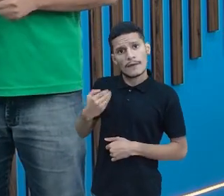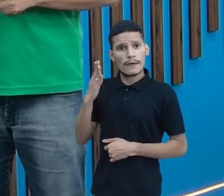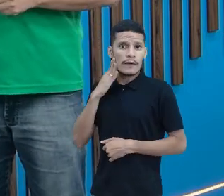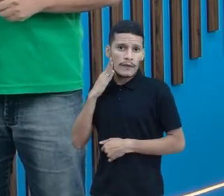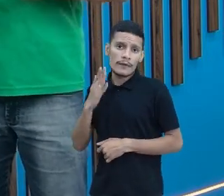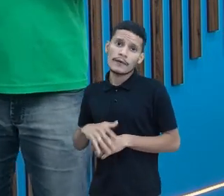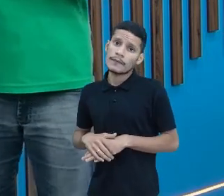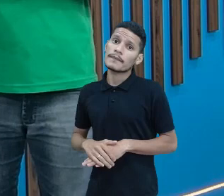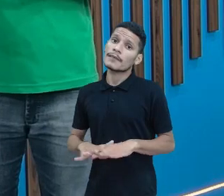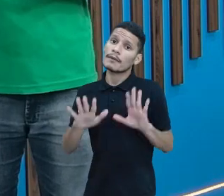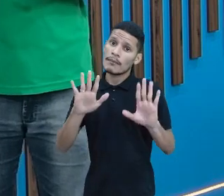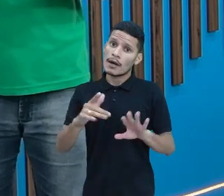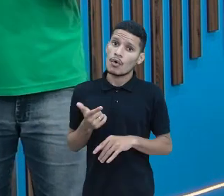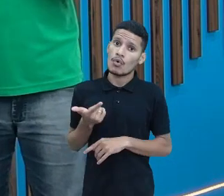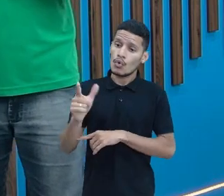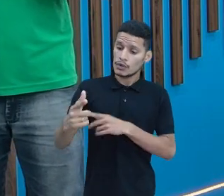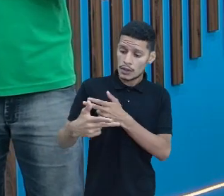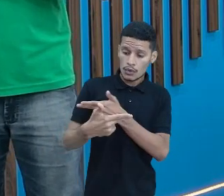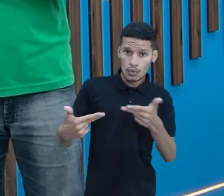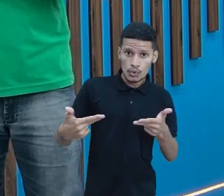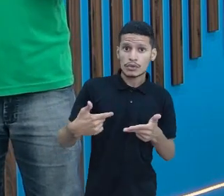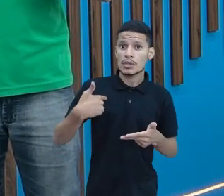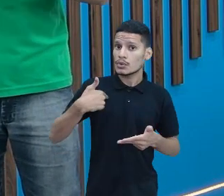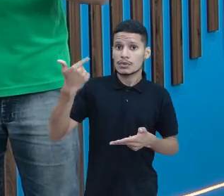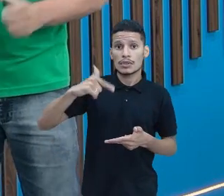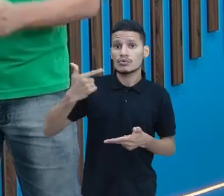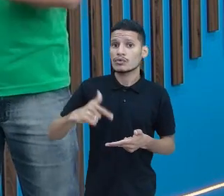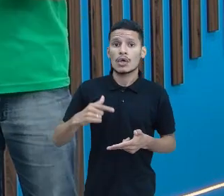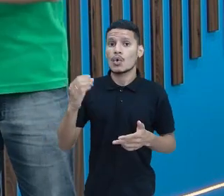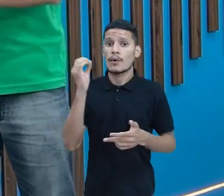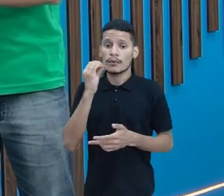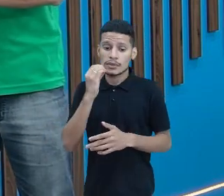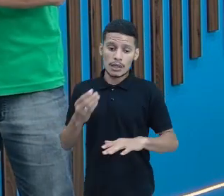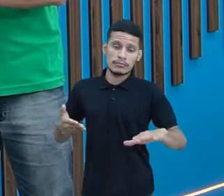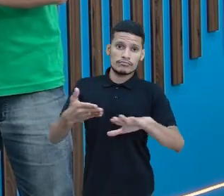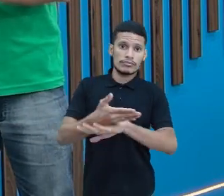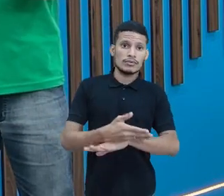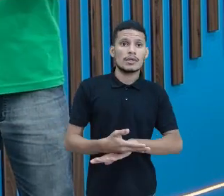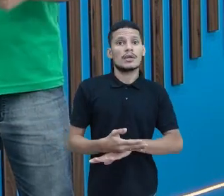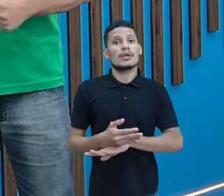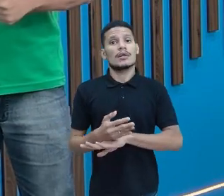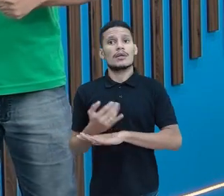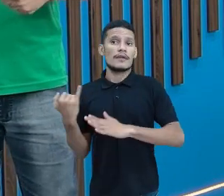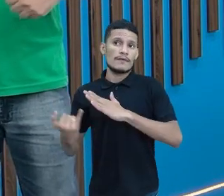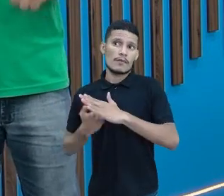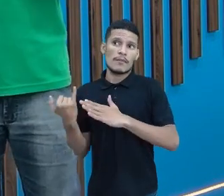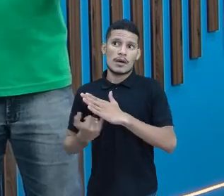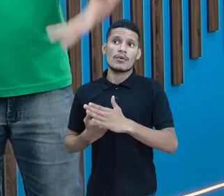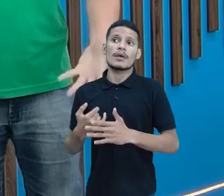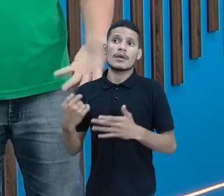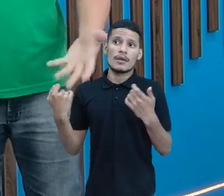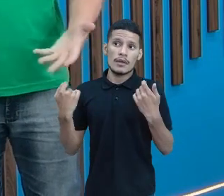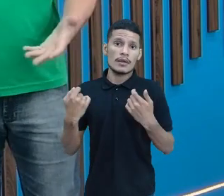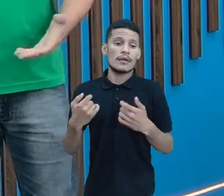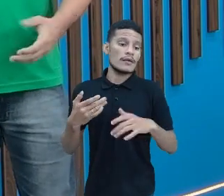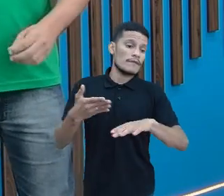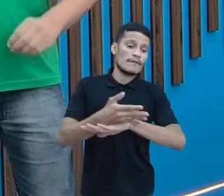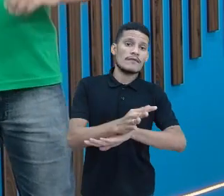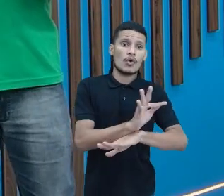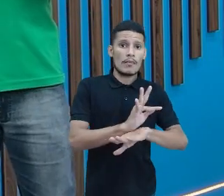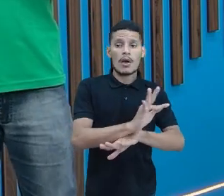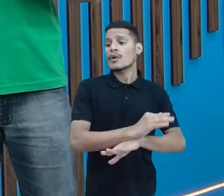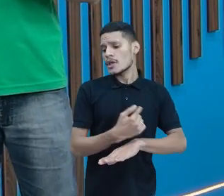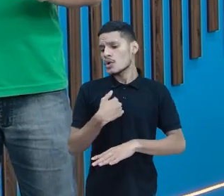enfim. A outra coisa é eu não ter chance de entrar no mercado formal e, por conta disso, eu ter que me virar.